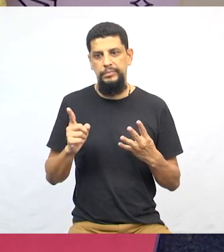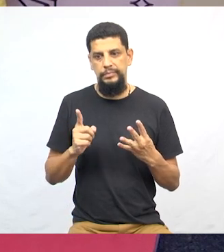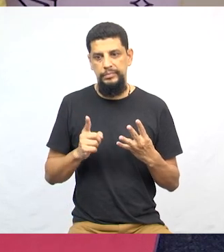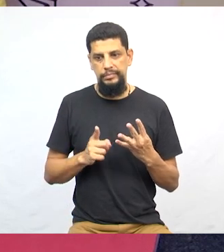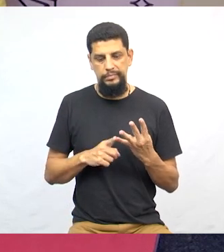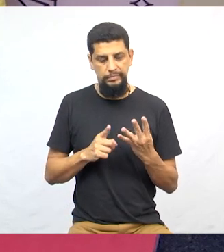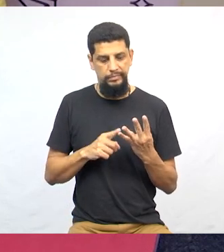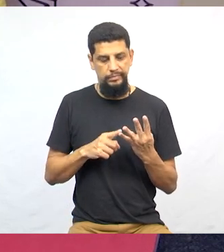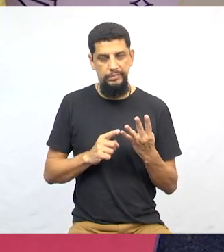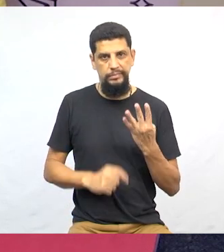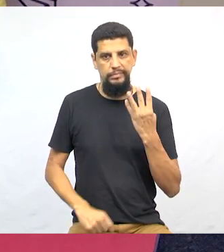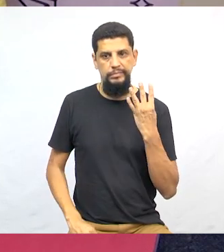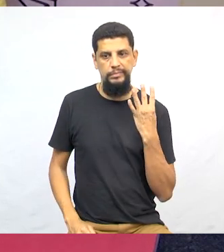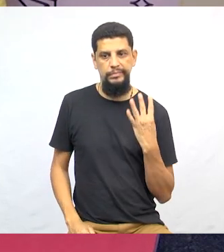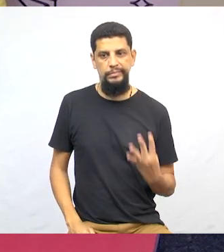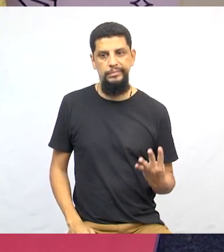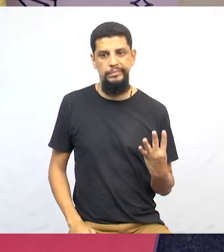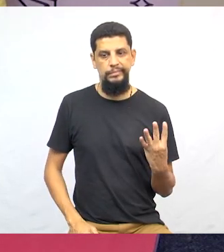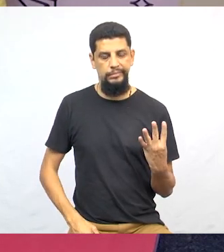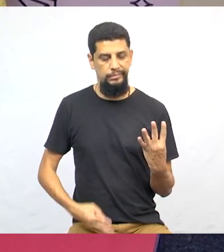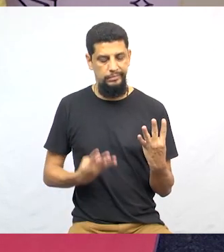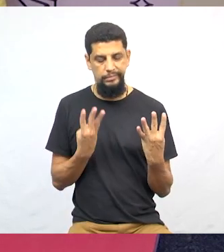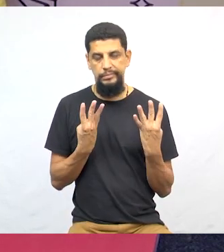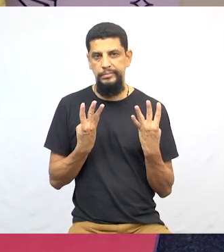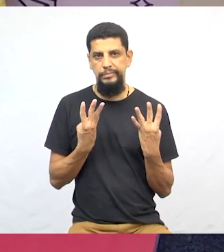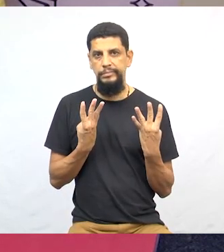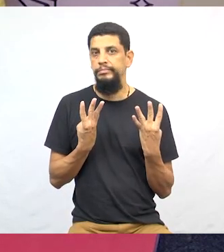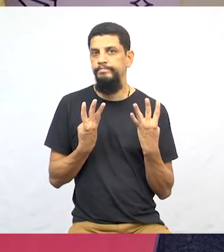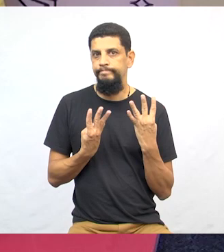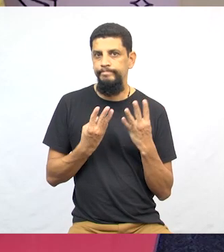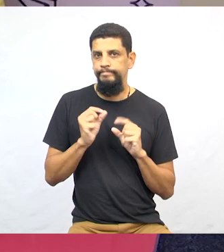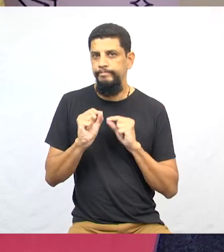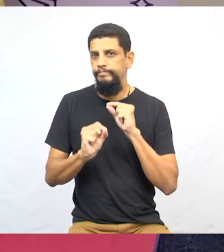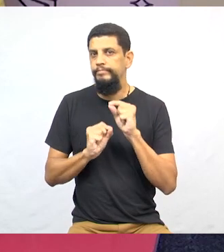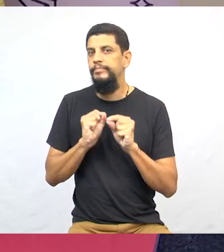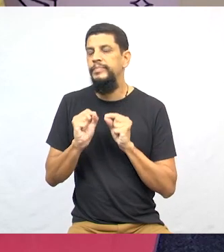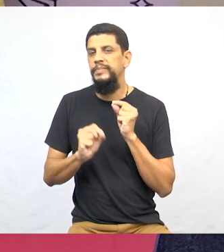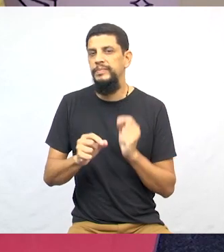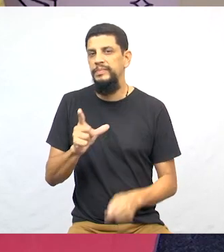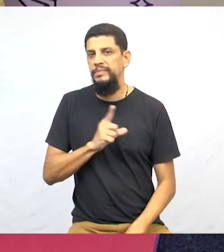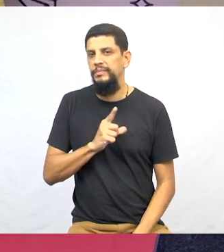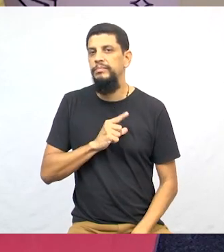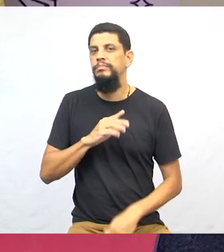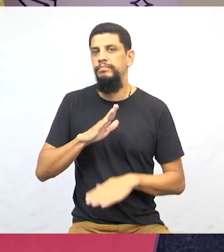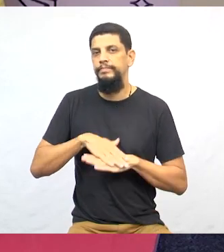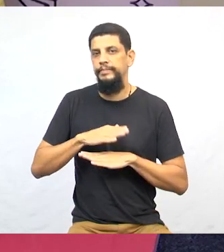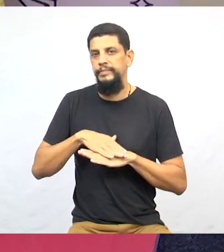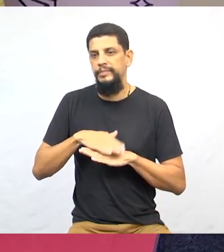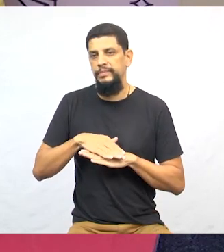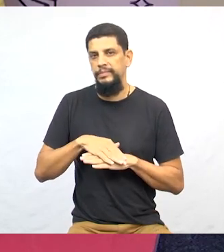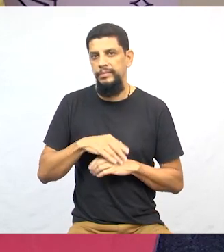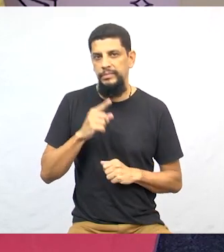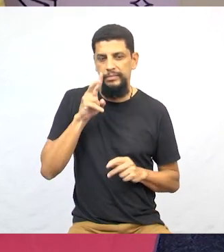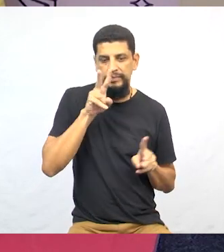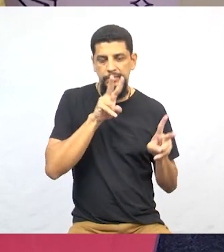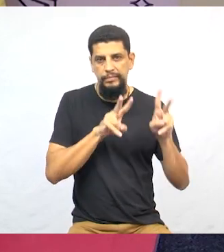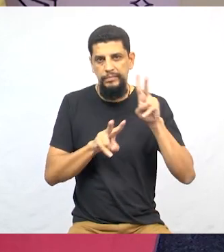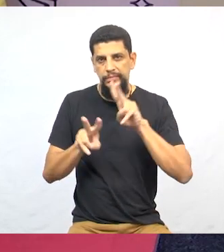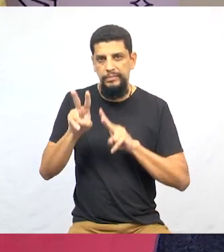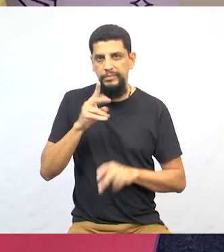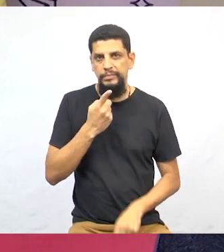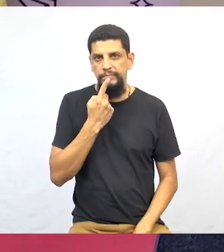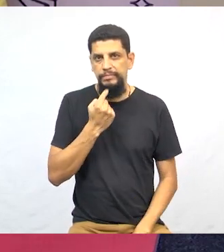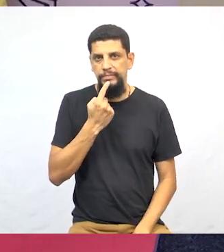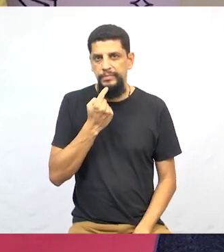Três. Opa! Quatro. Quem tem mais? O que vocês acham olhando assim as